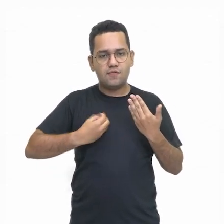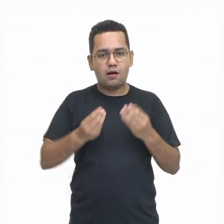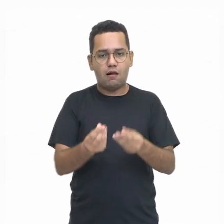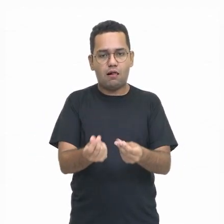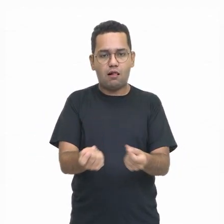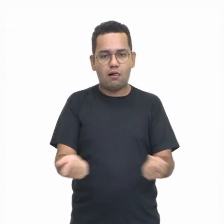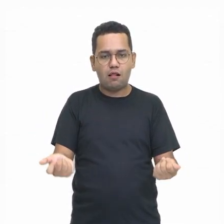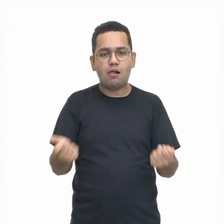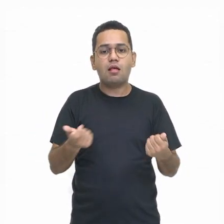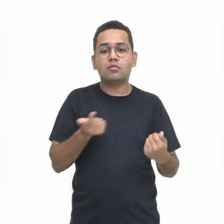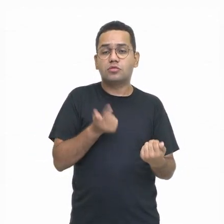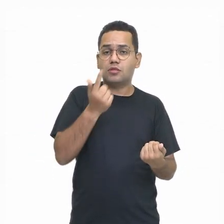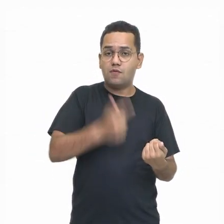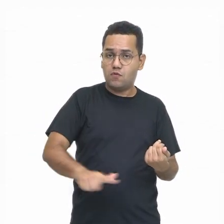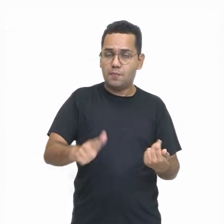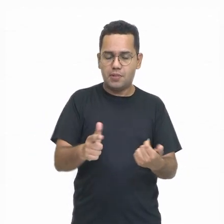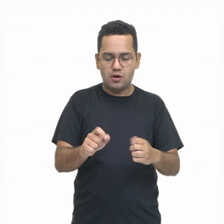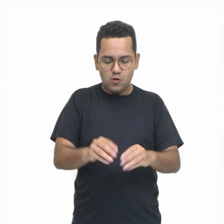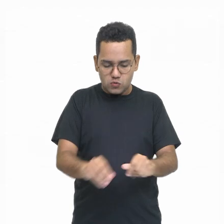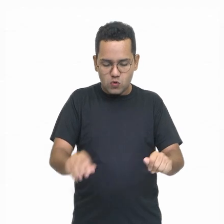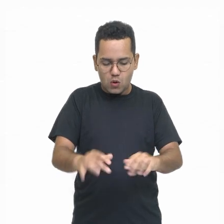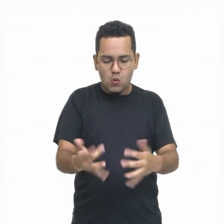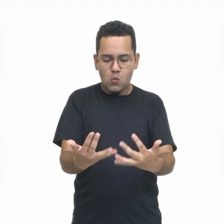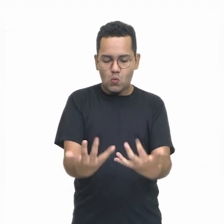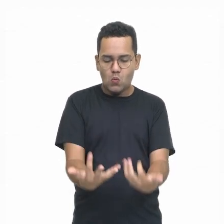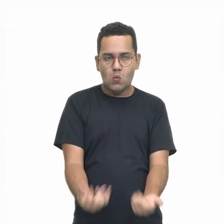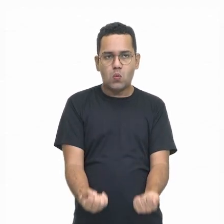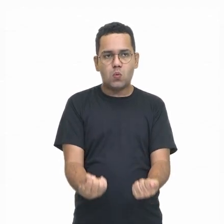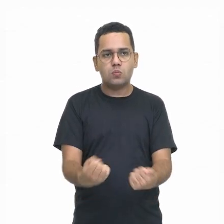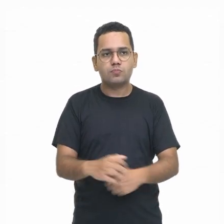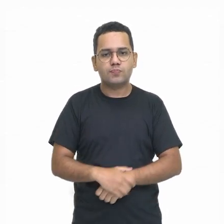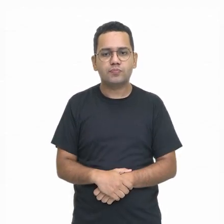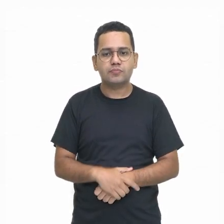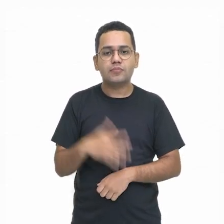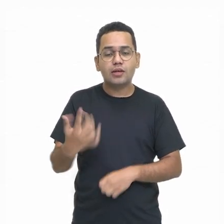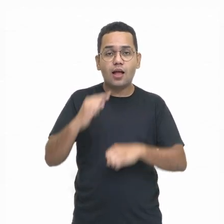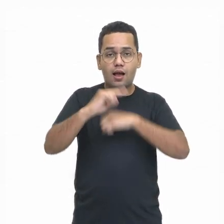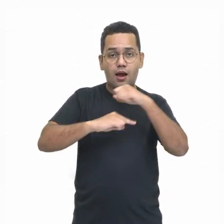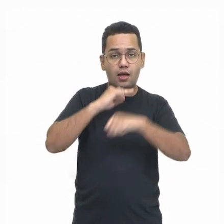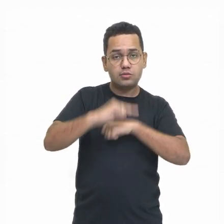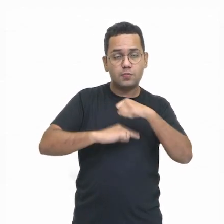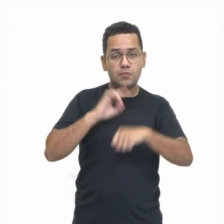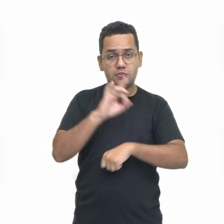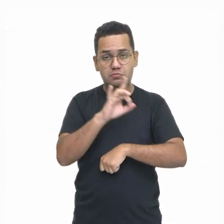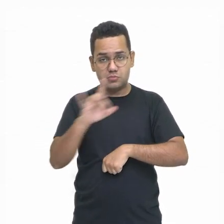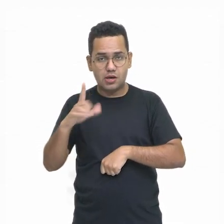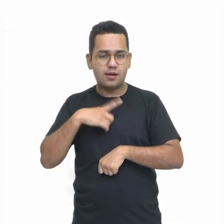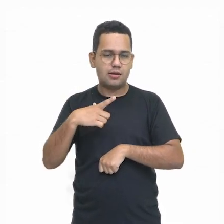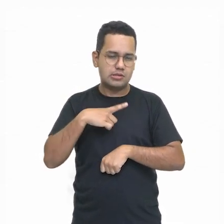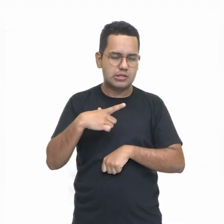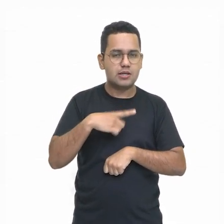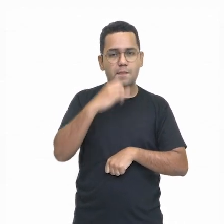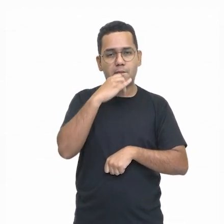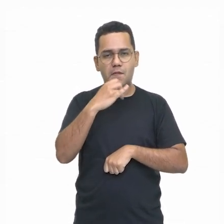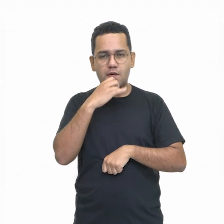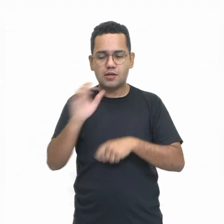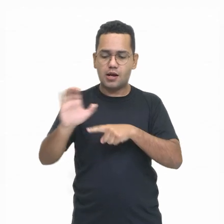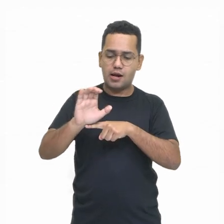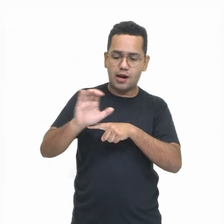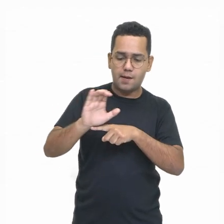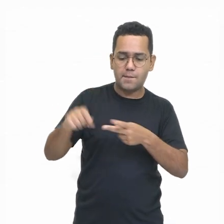são ali reincorporados ao solo, os átomos de cada um daqueles elementos químicos, principalmente